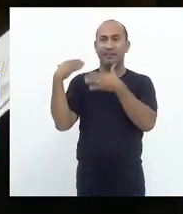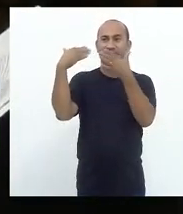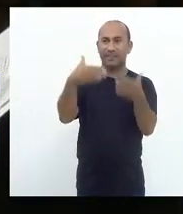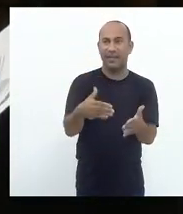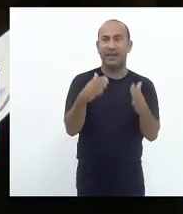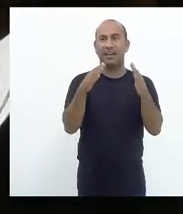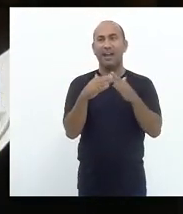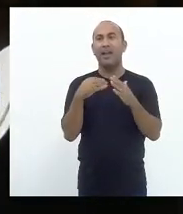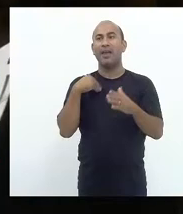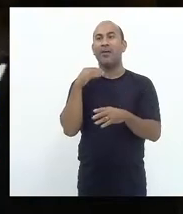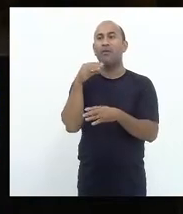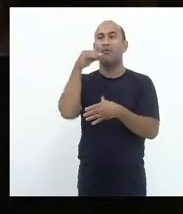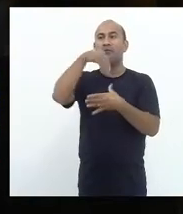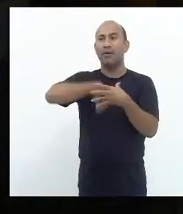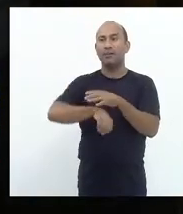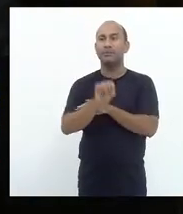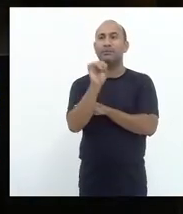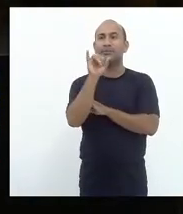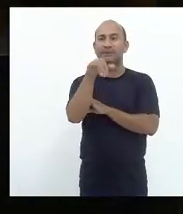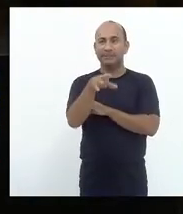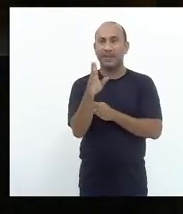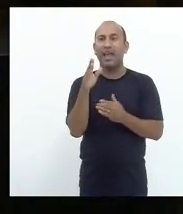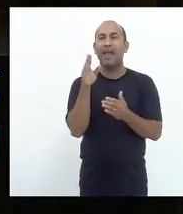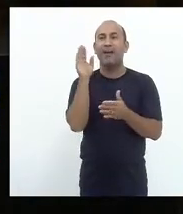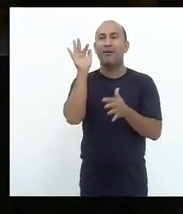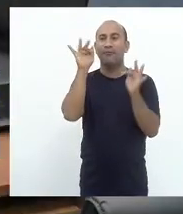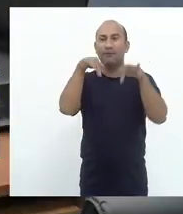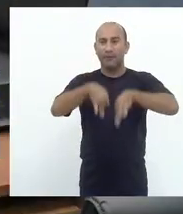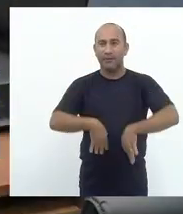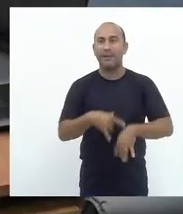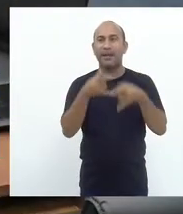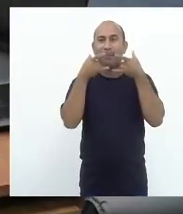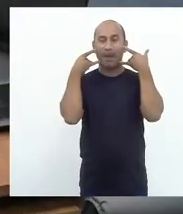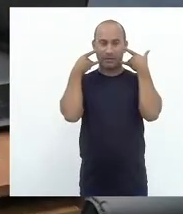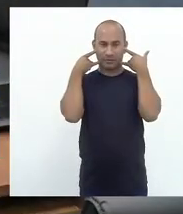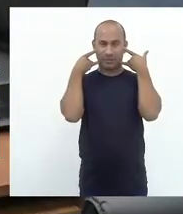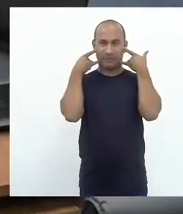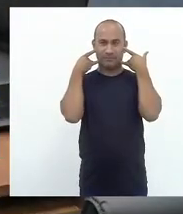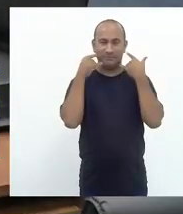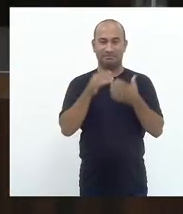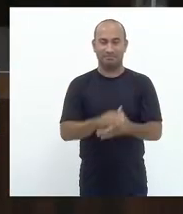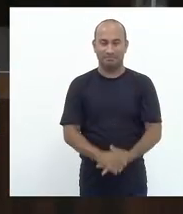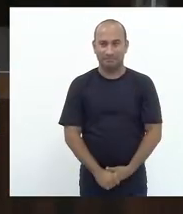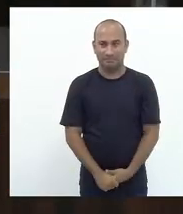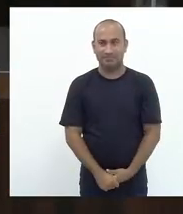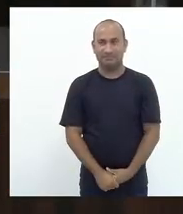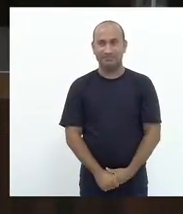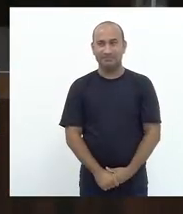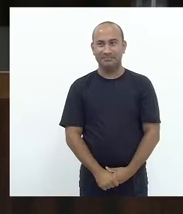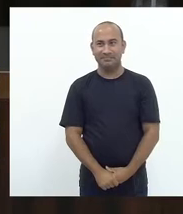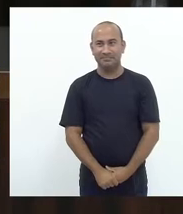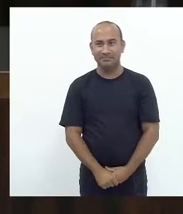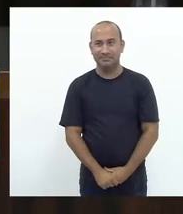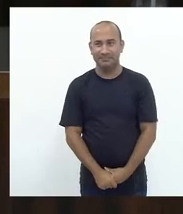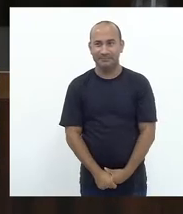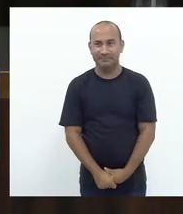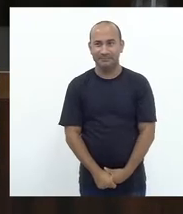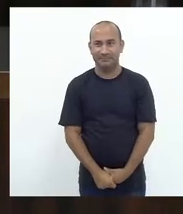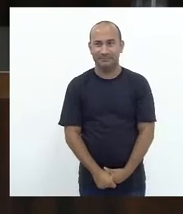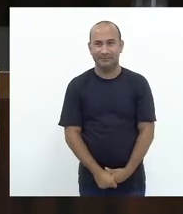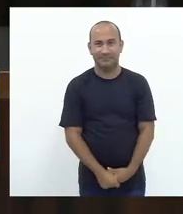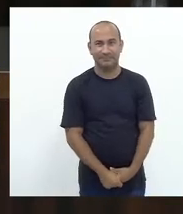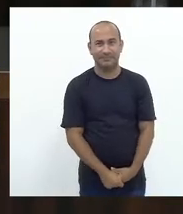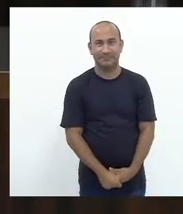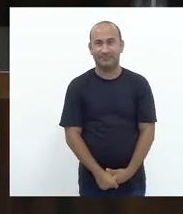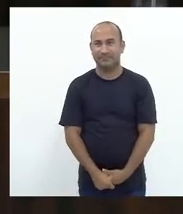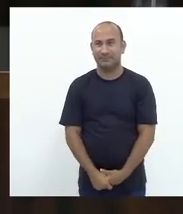eu voto sim pelo fim da focinheira. Muito obrigado, presidente. Próxima oradora é a deputada